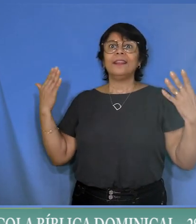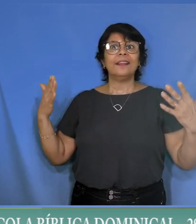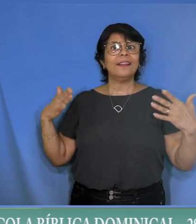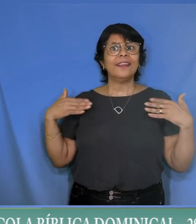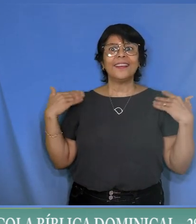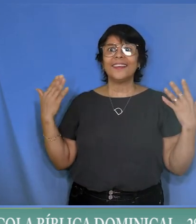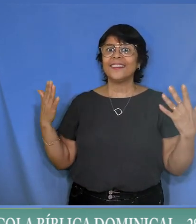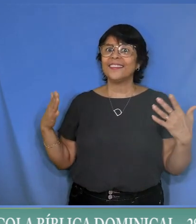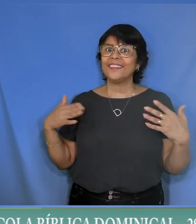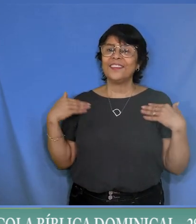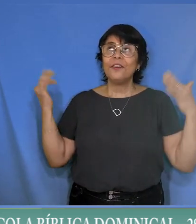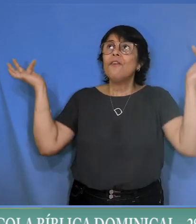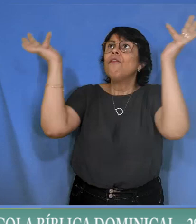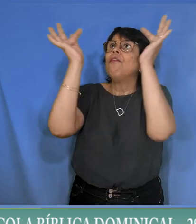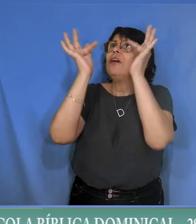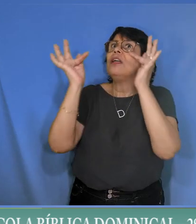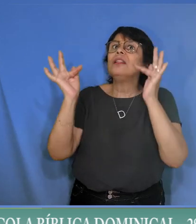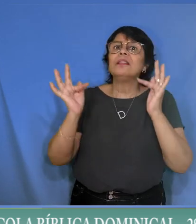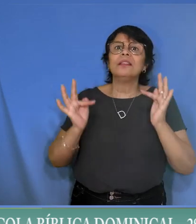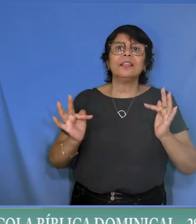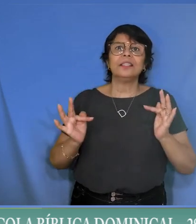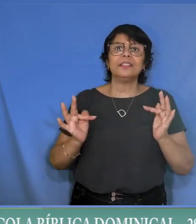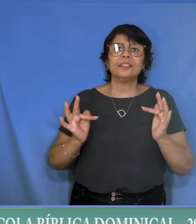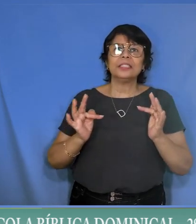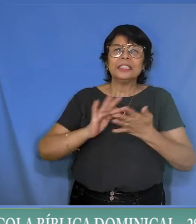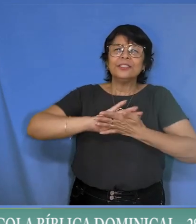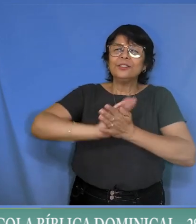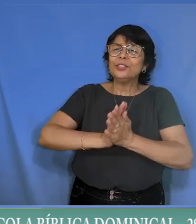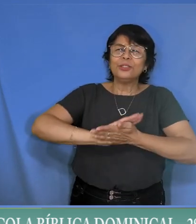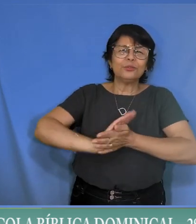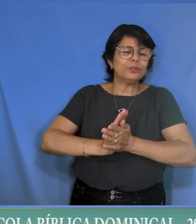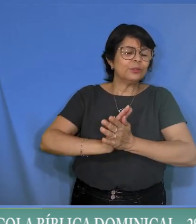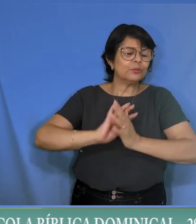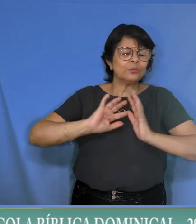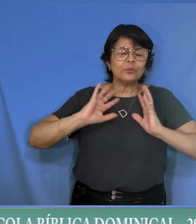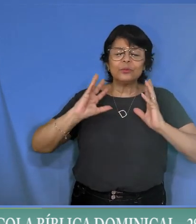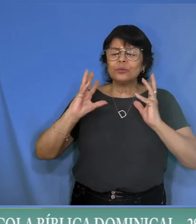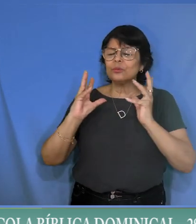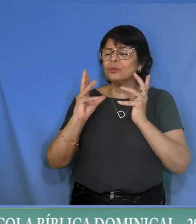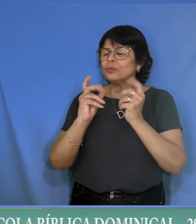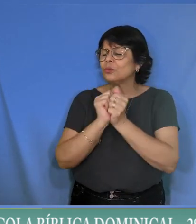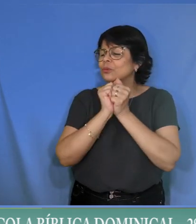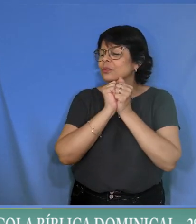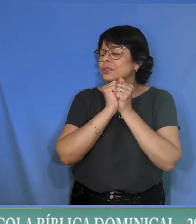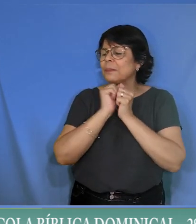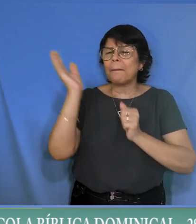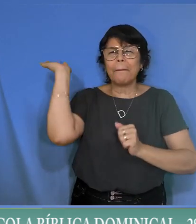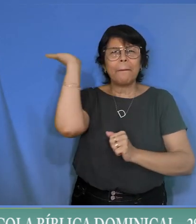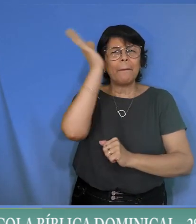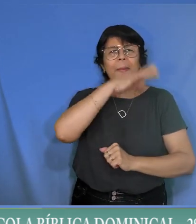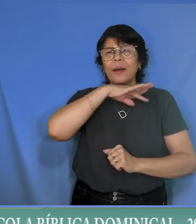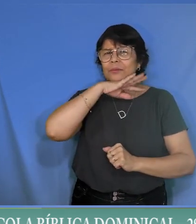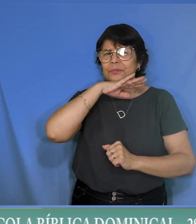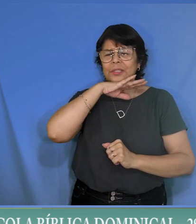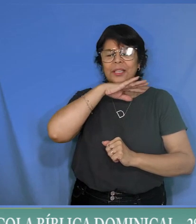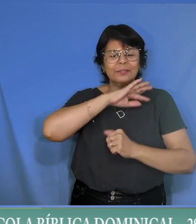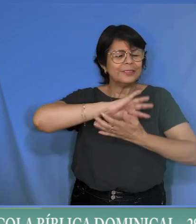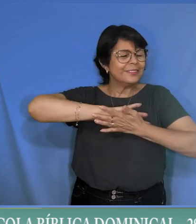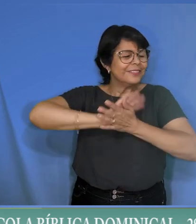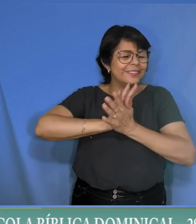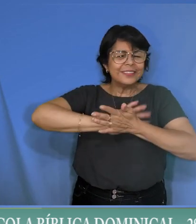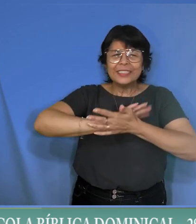santo na vida mesmo, nos propósitos, nas imagens, nas imaginações, nas atitudes, nos pensamentos, nos